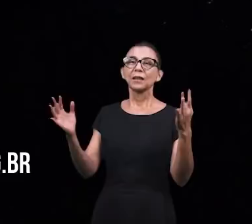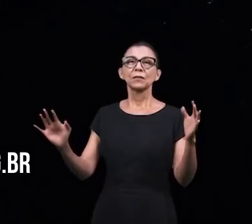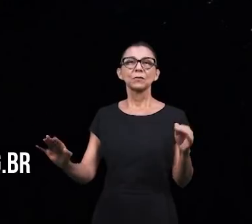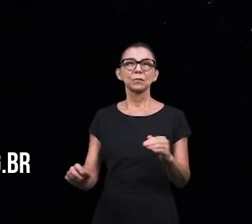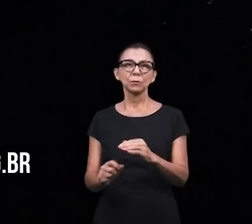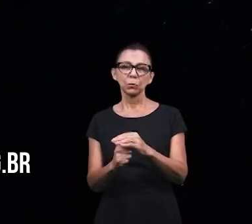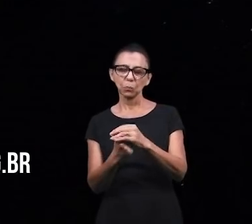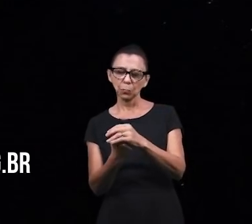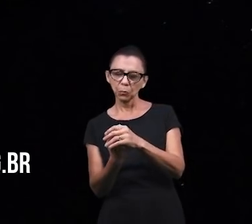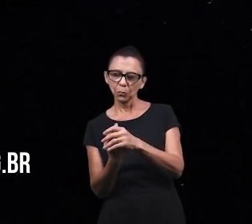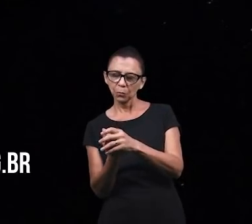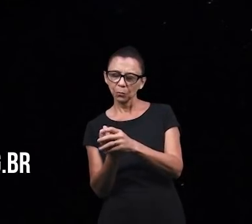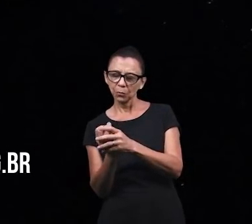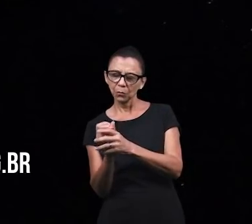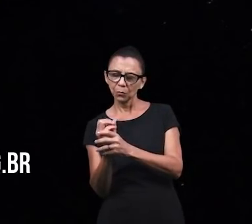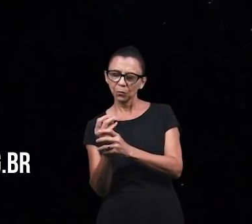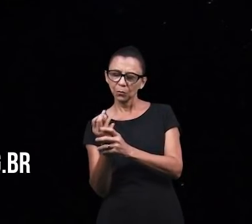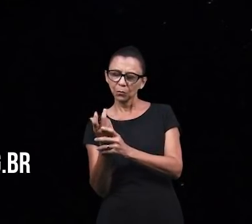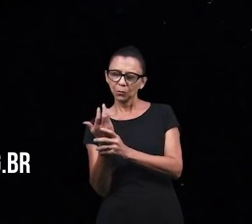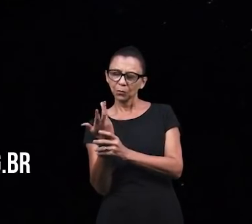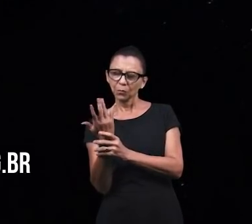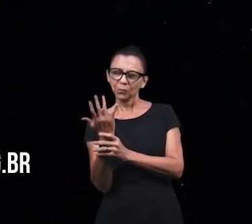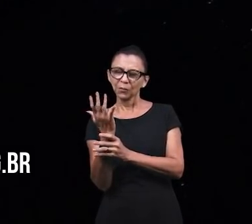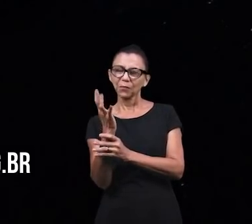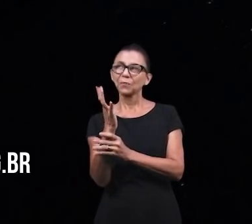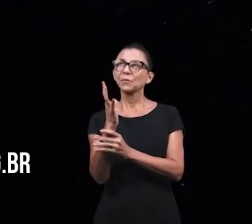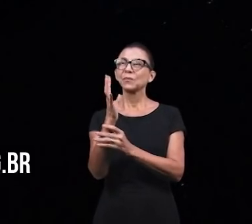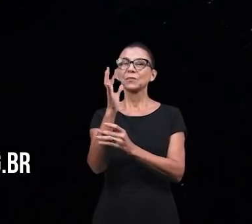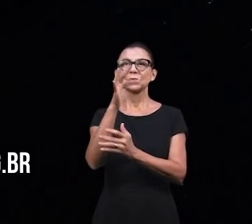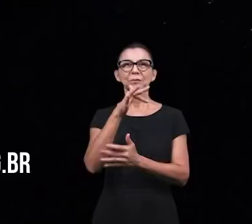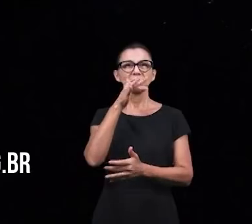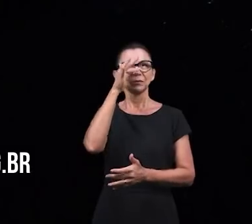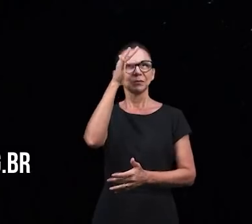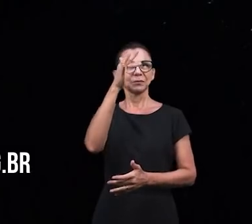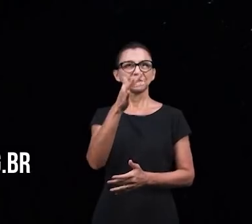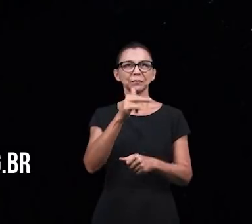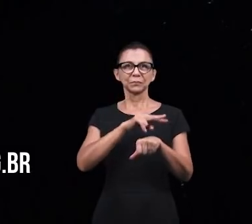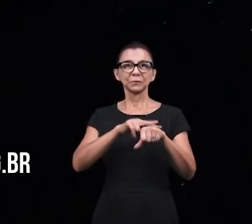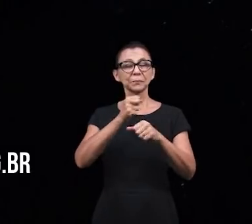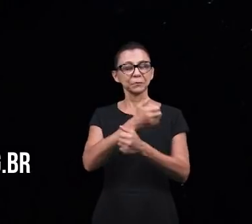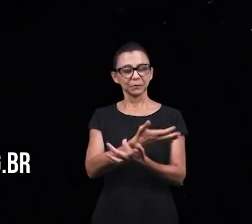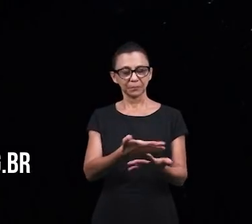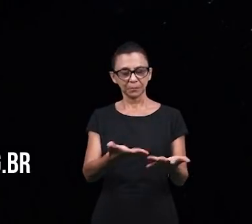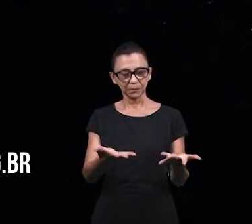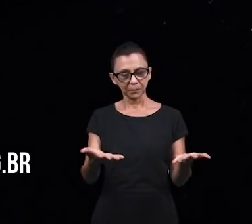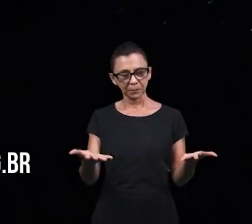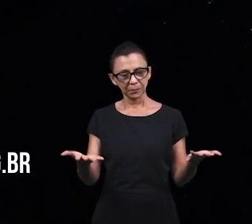Como uma flor pequena em teu